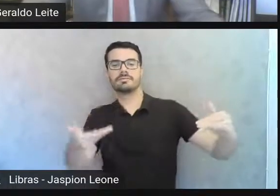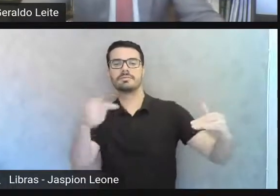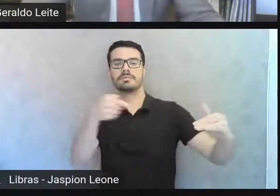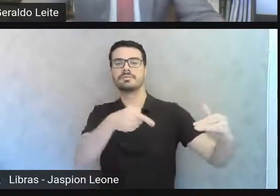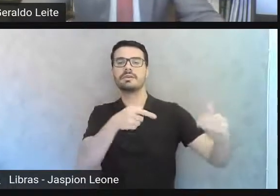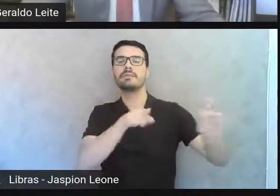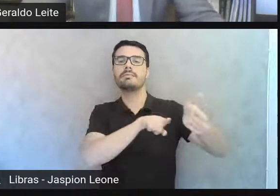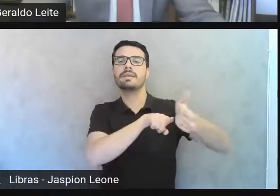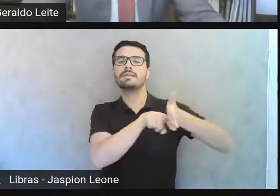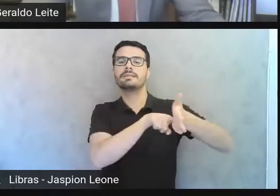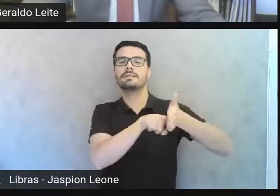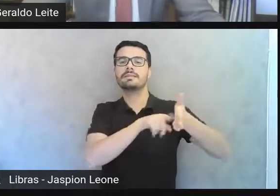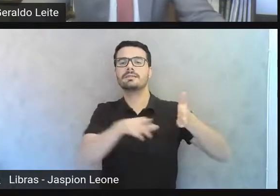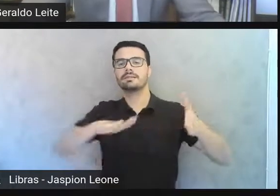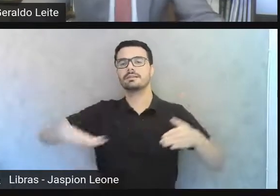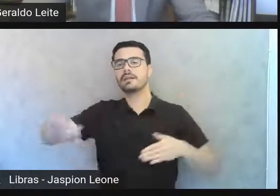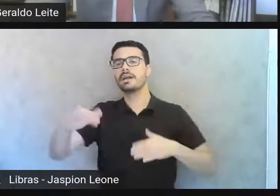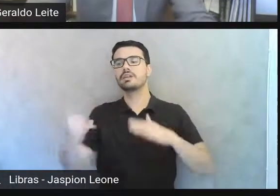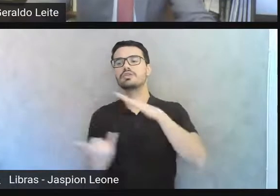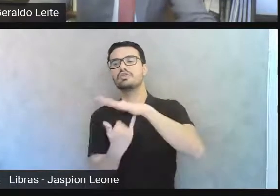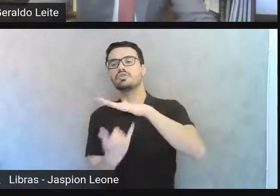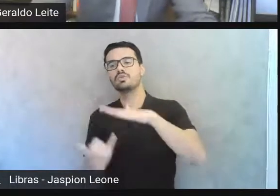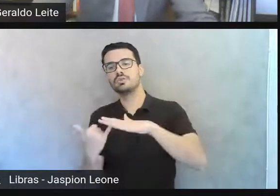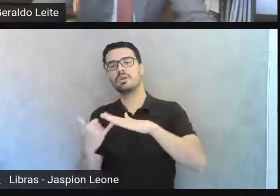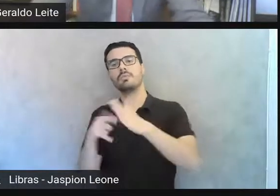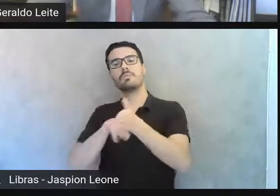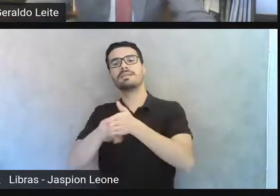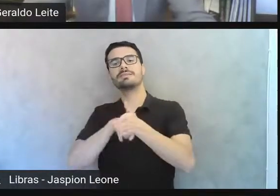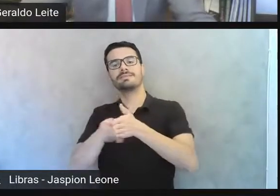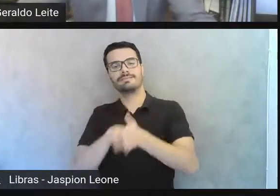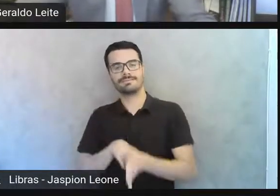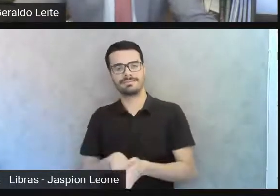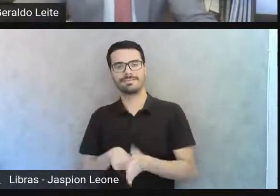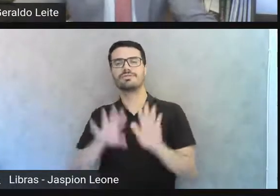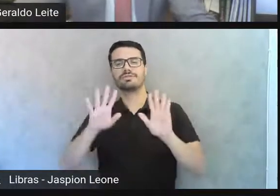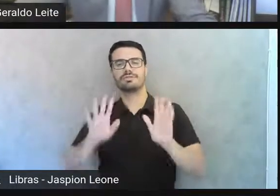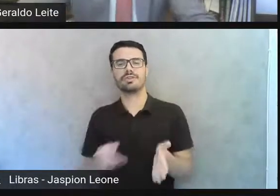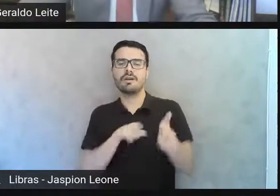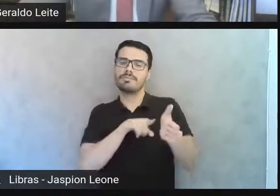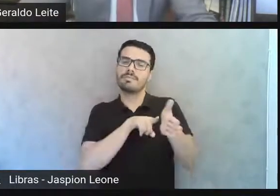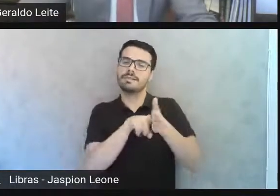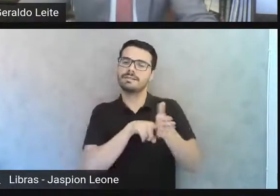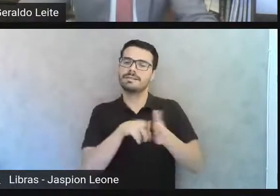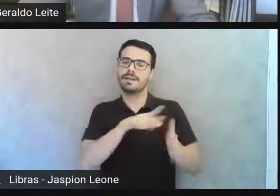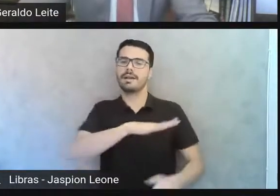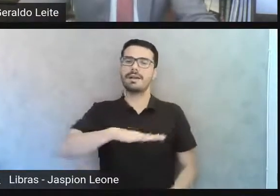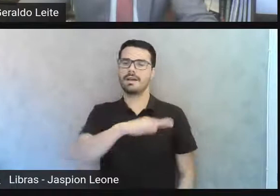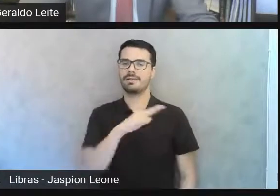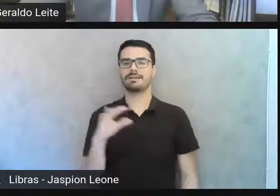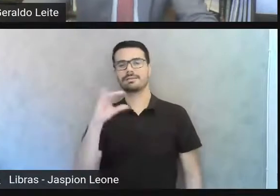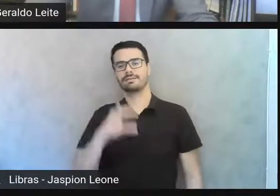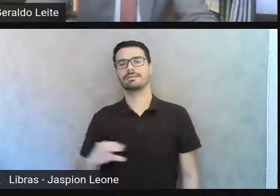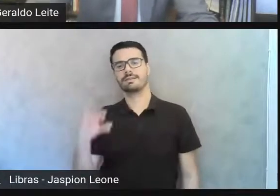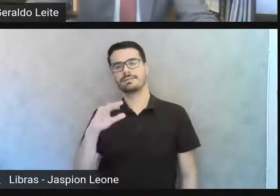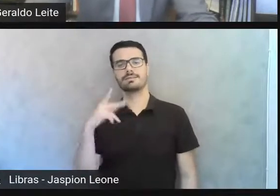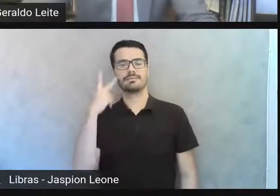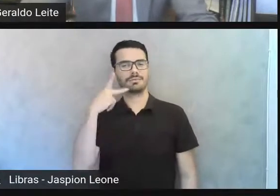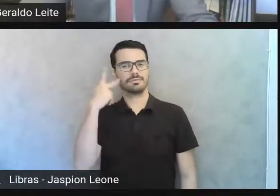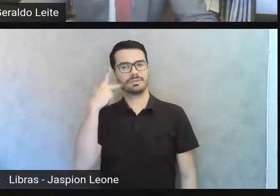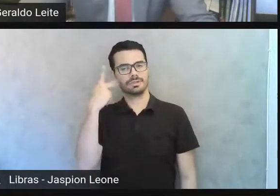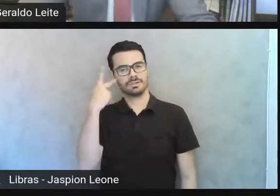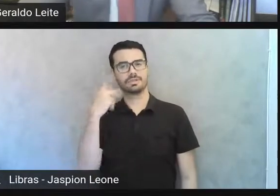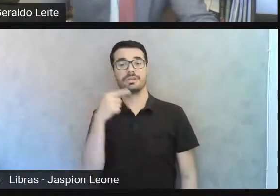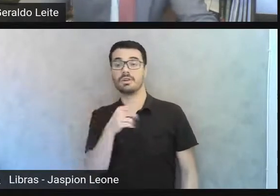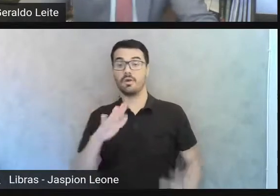Econômica Aplicada, e tem atuado em diversas áreas da ciência política, com ênfase recente